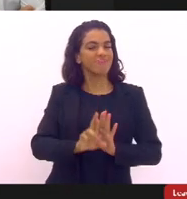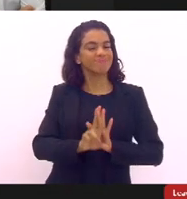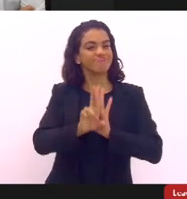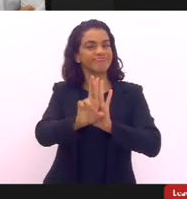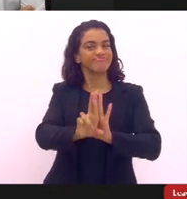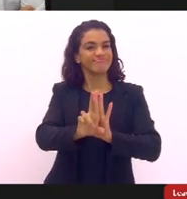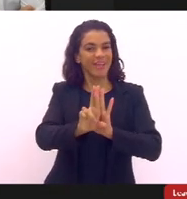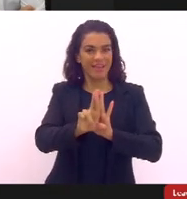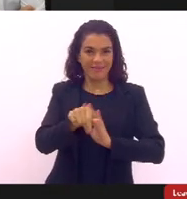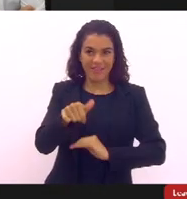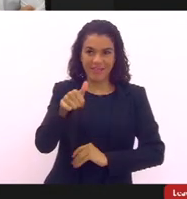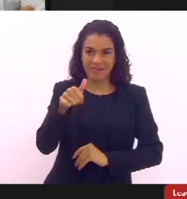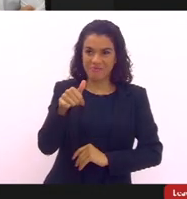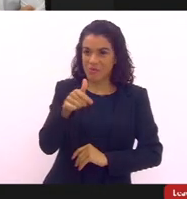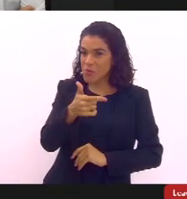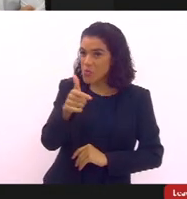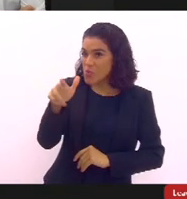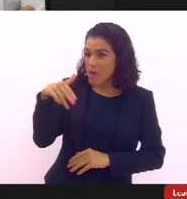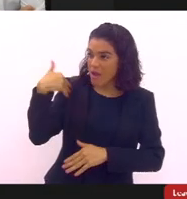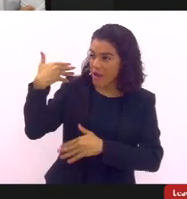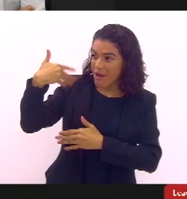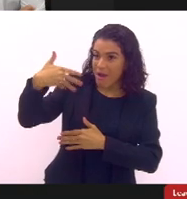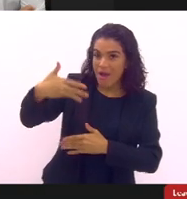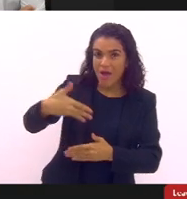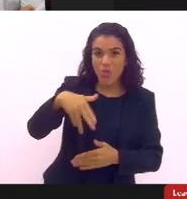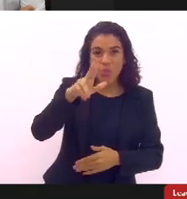secretaria. Acho que nunca teve, né?